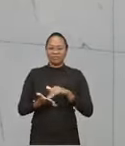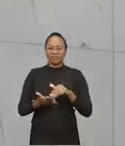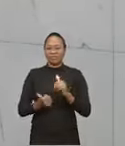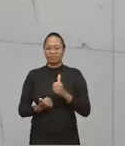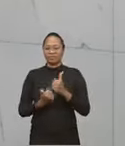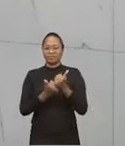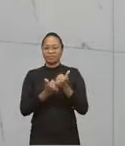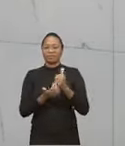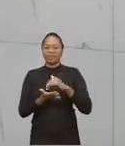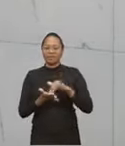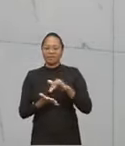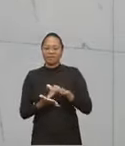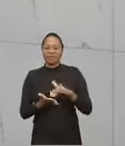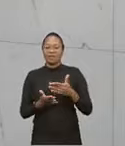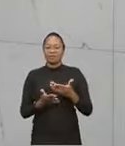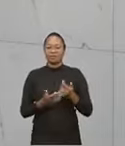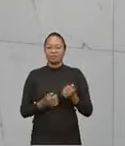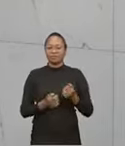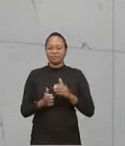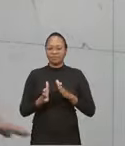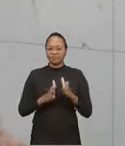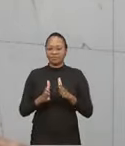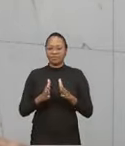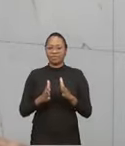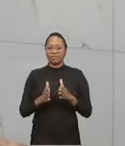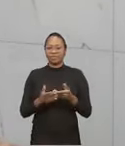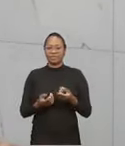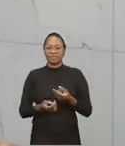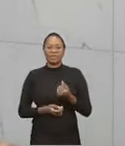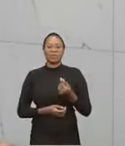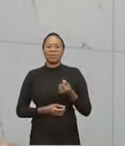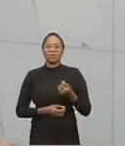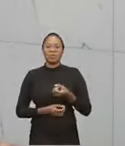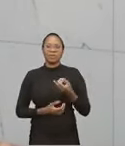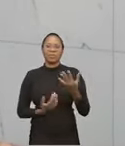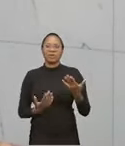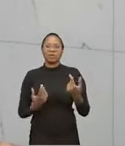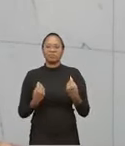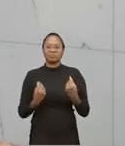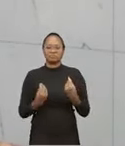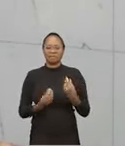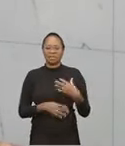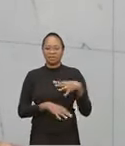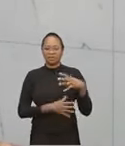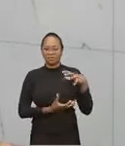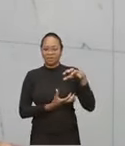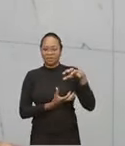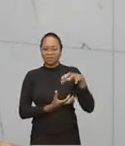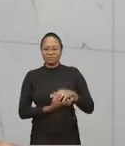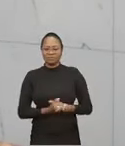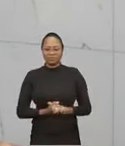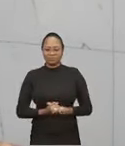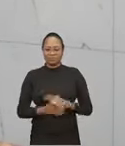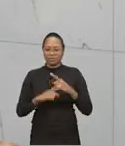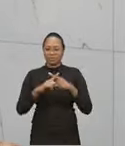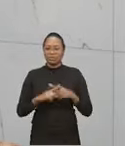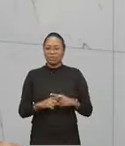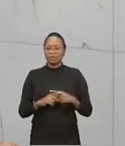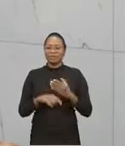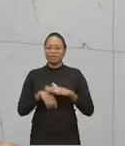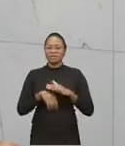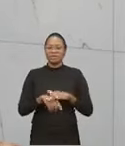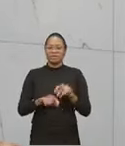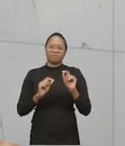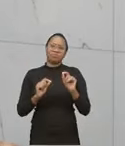do supervisor, do assessor. Vai sobrar o quê para comprar o troféu? Vai sobrar o quê para fazer um campeonato? Nada.